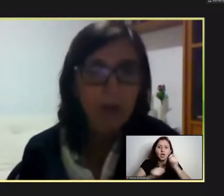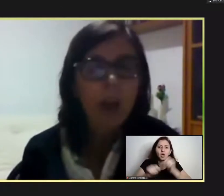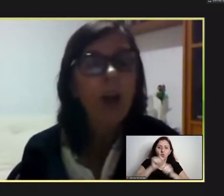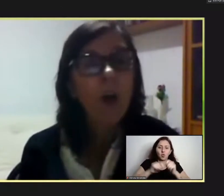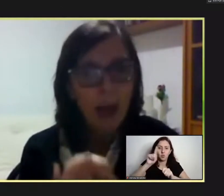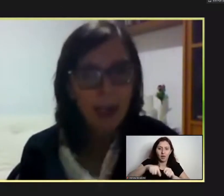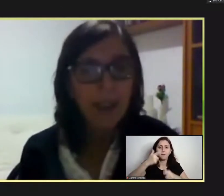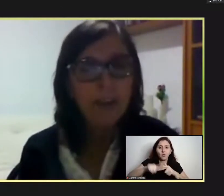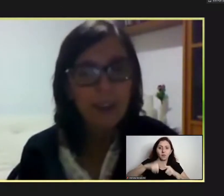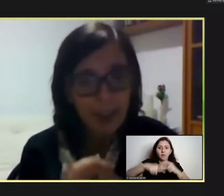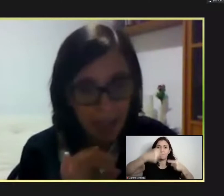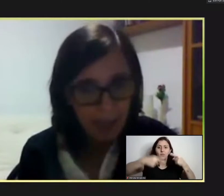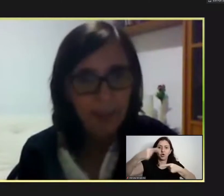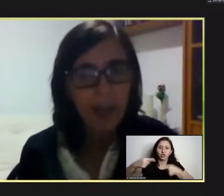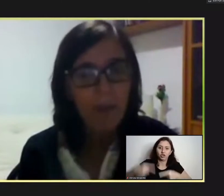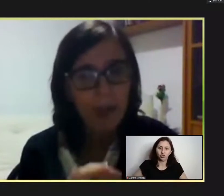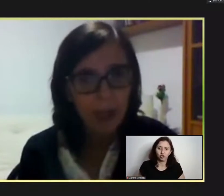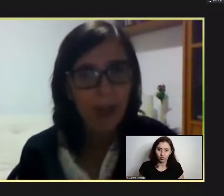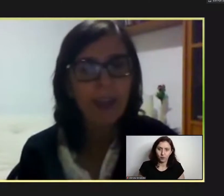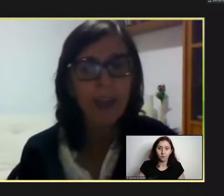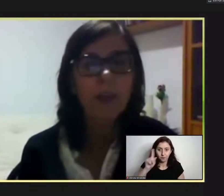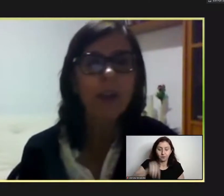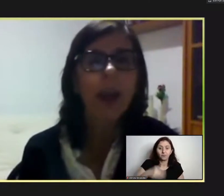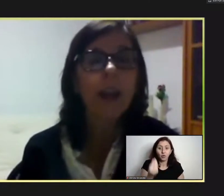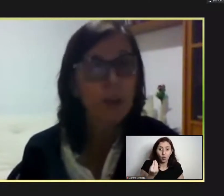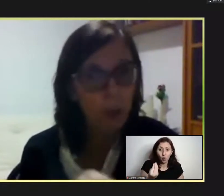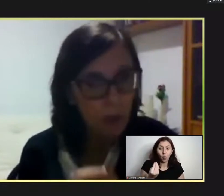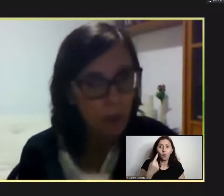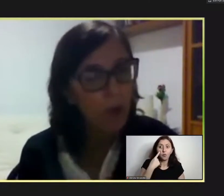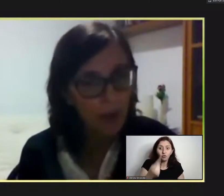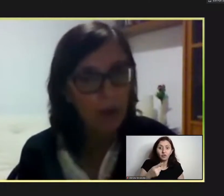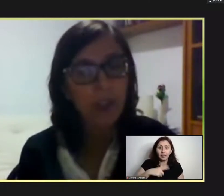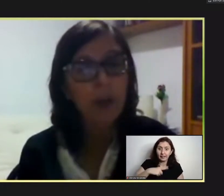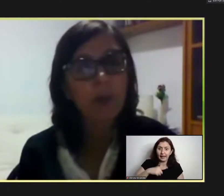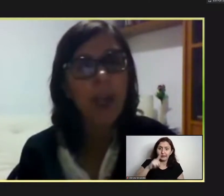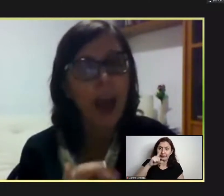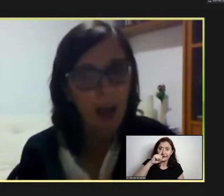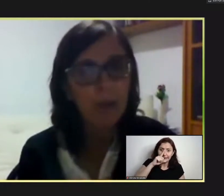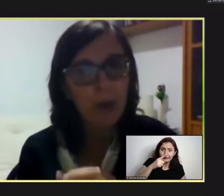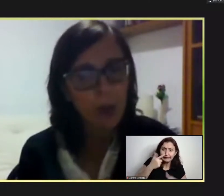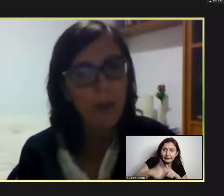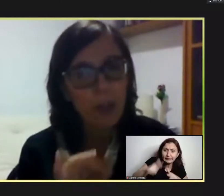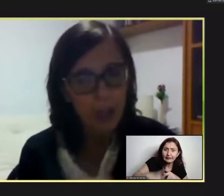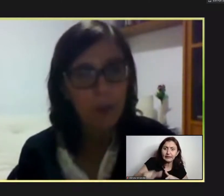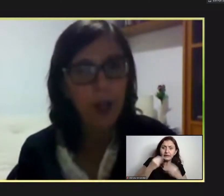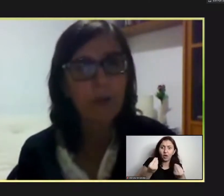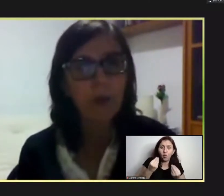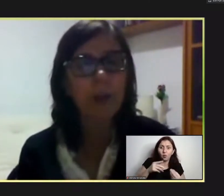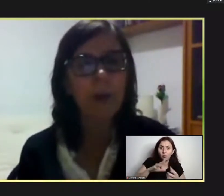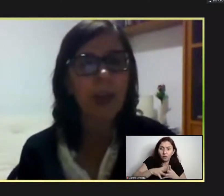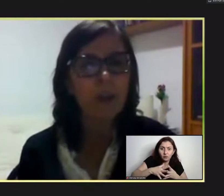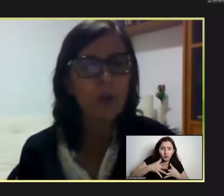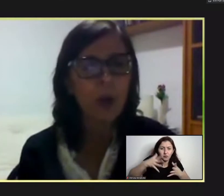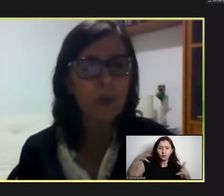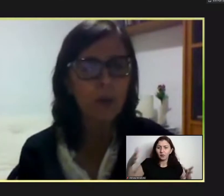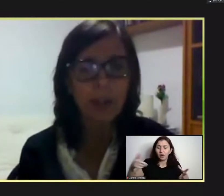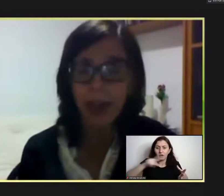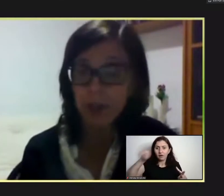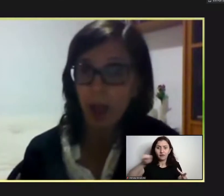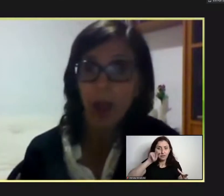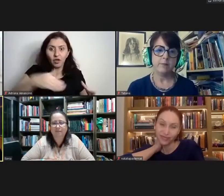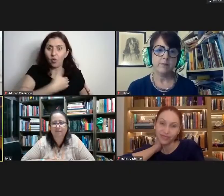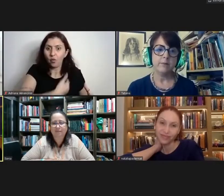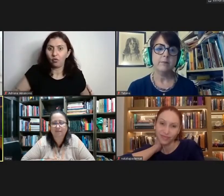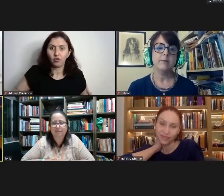conduz uma crise desse tamanho, dessa gravidade, por um governo que não tem absolutamente nenhuma responsabilidade com a